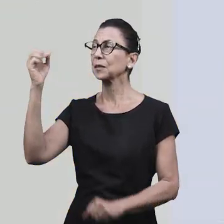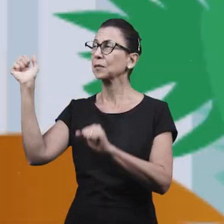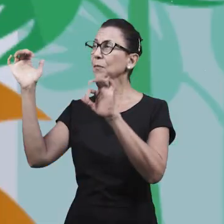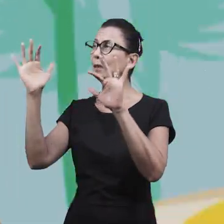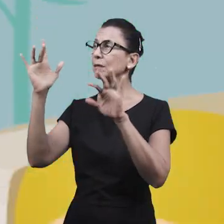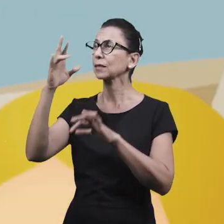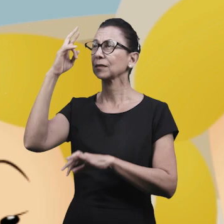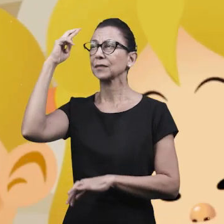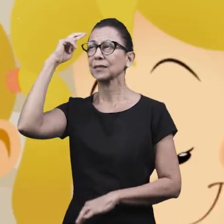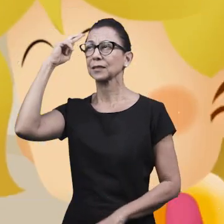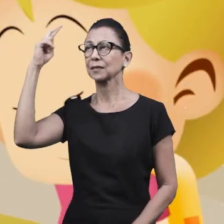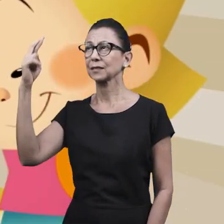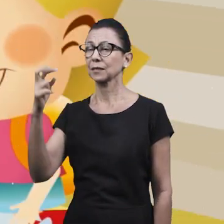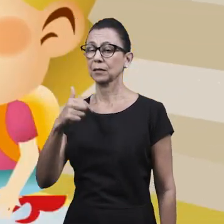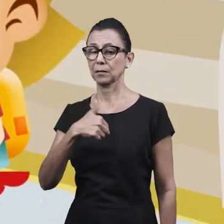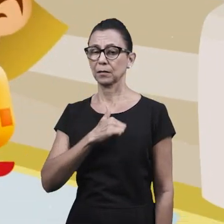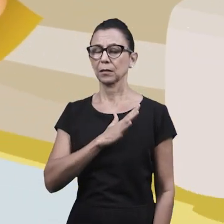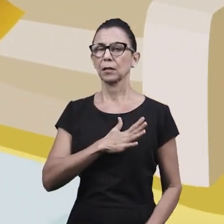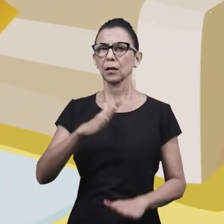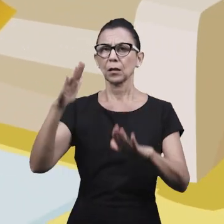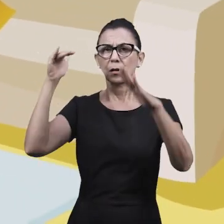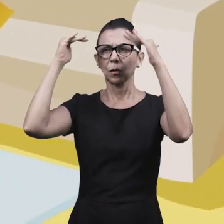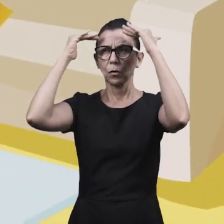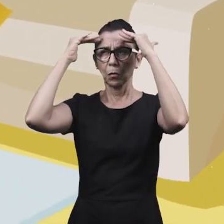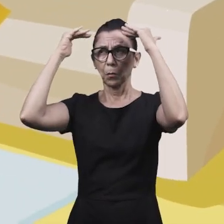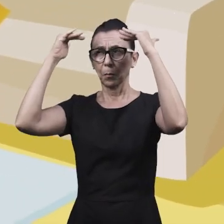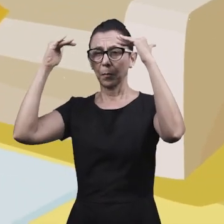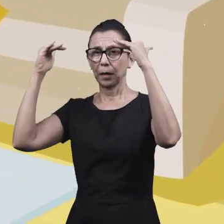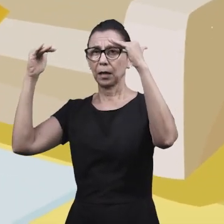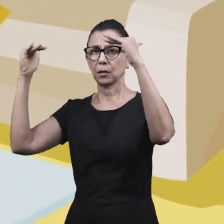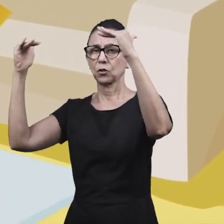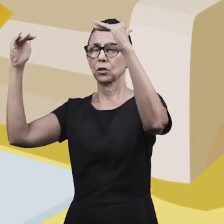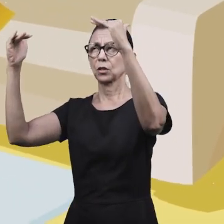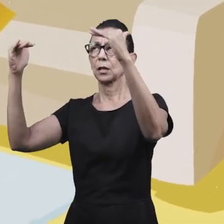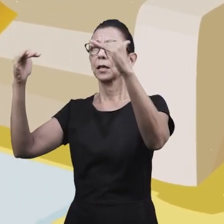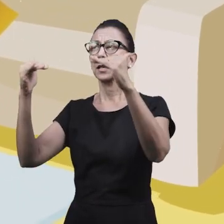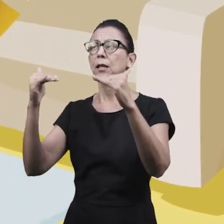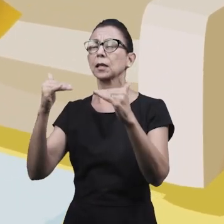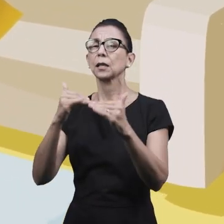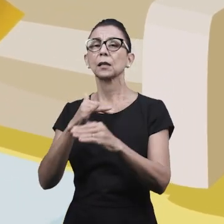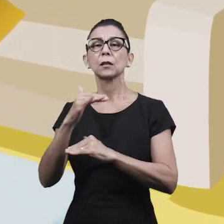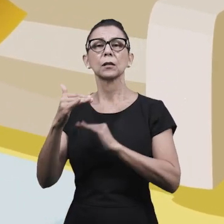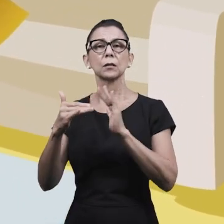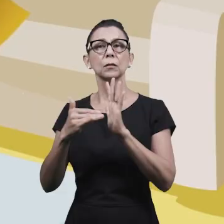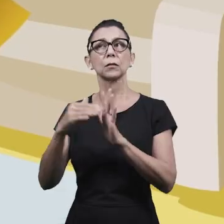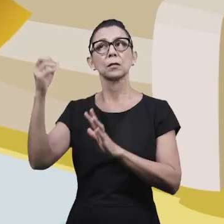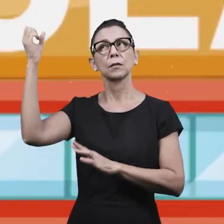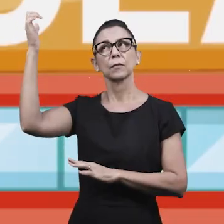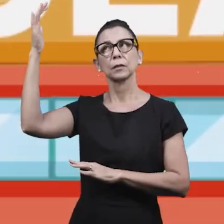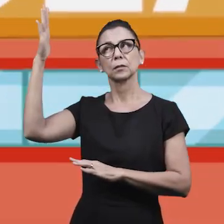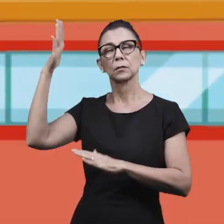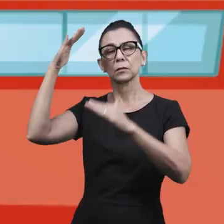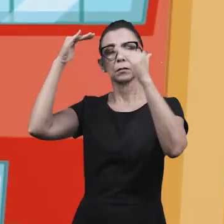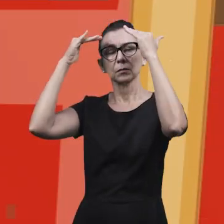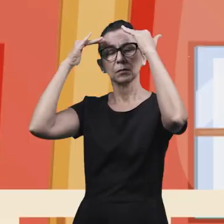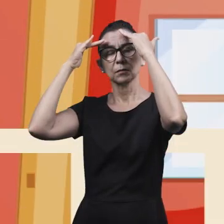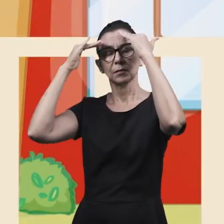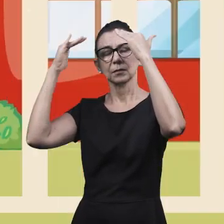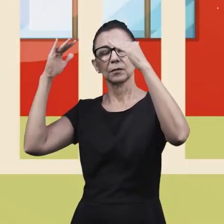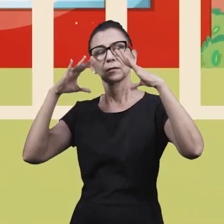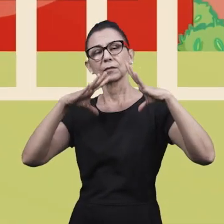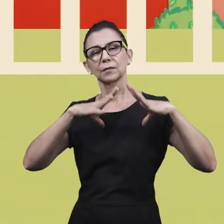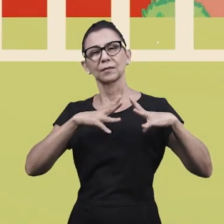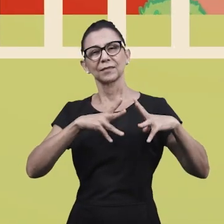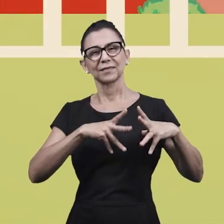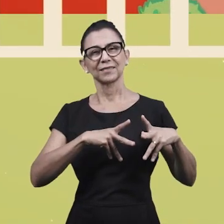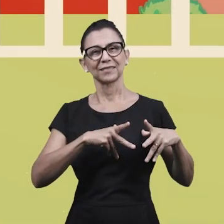mim. Um coração obediente à tua revelação, puro